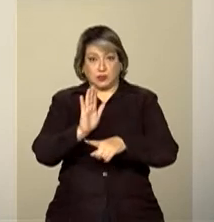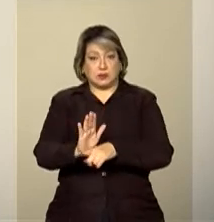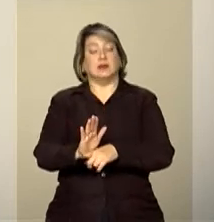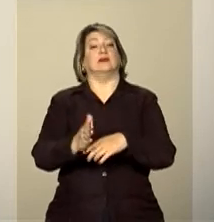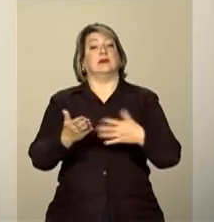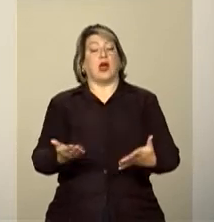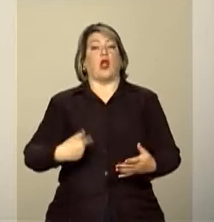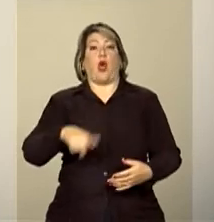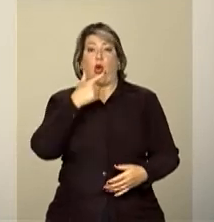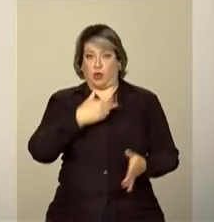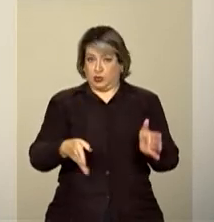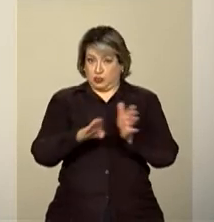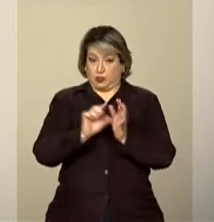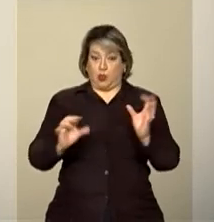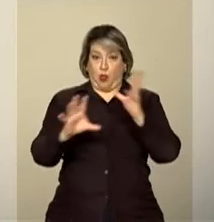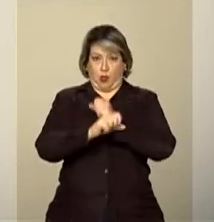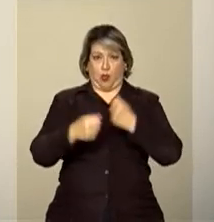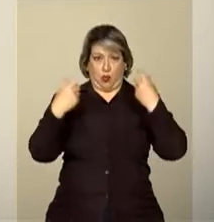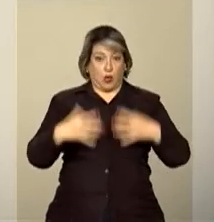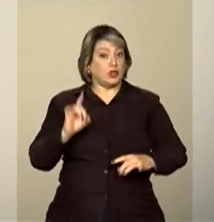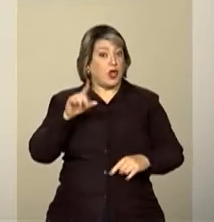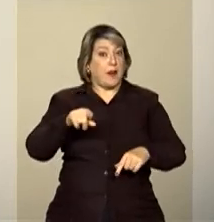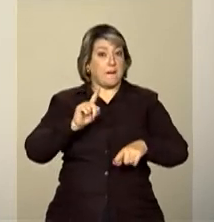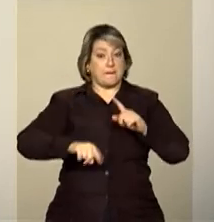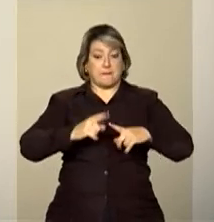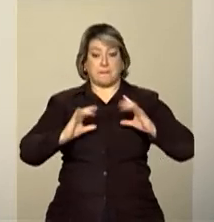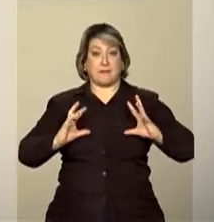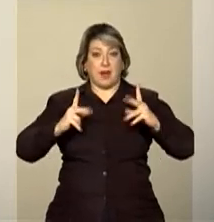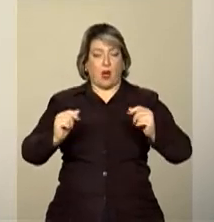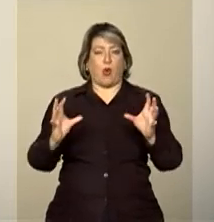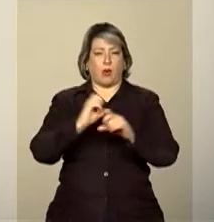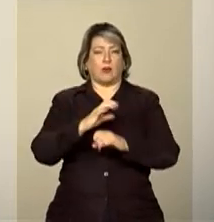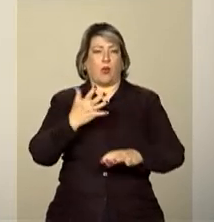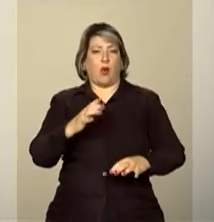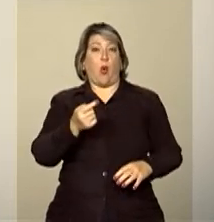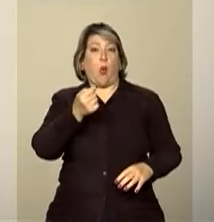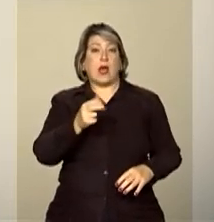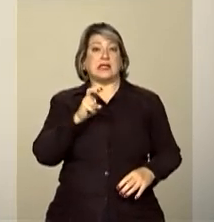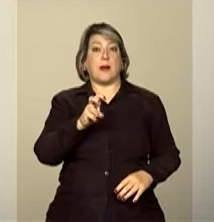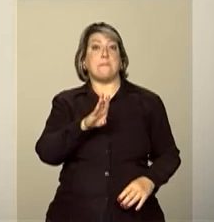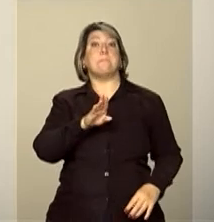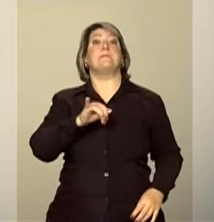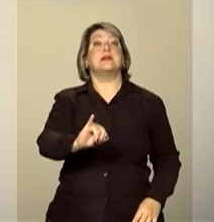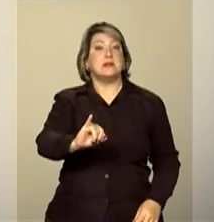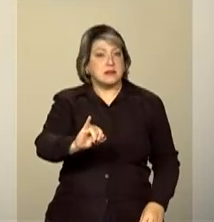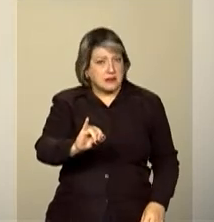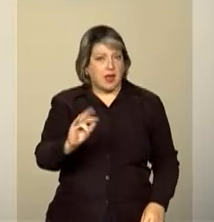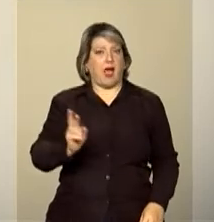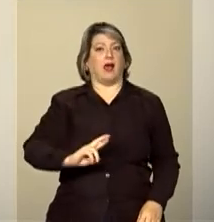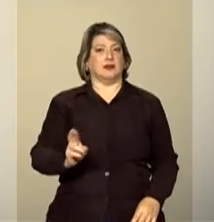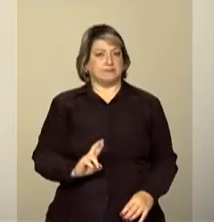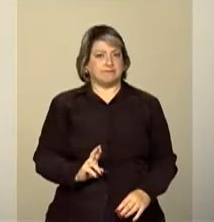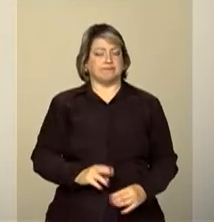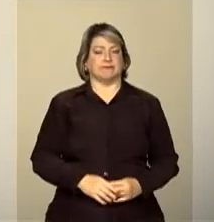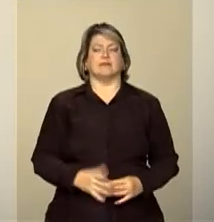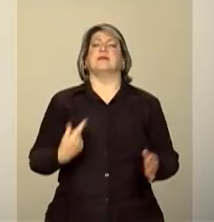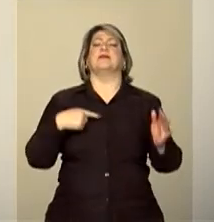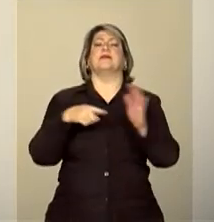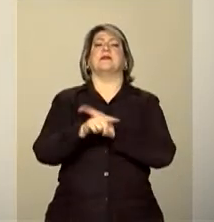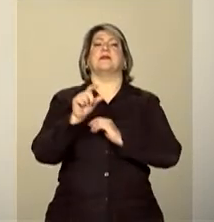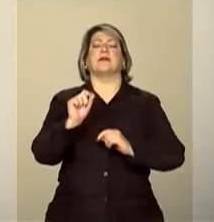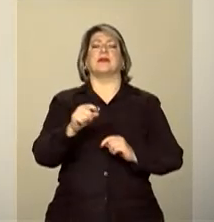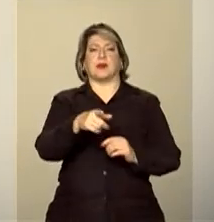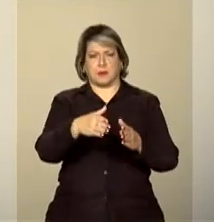chegamos ao investimento só nas máquinas em torno de quase cinco milhões de reais queria pedir para a senhora